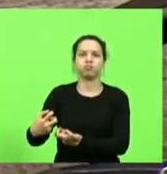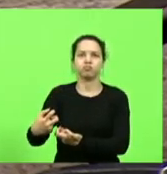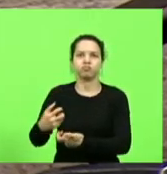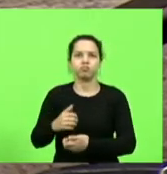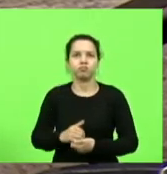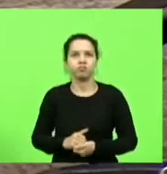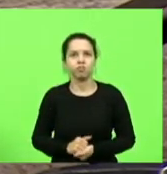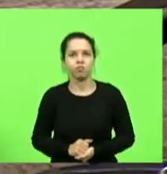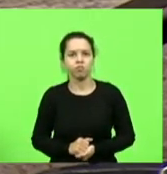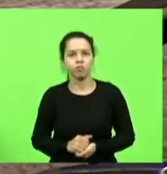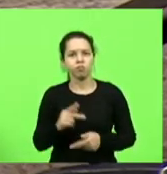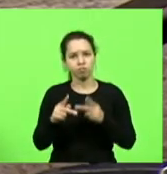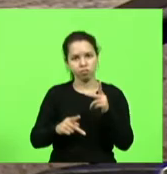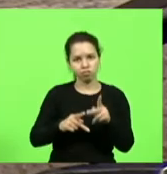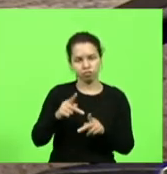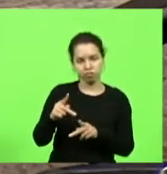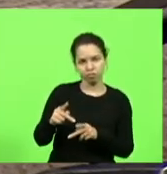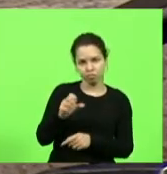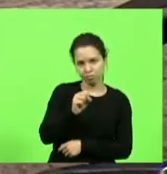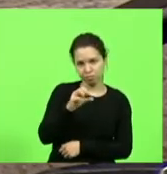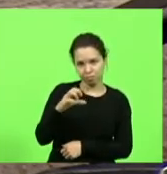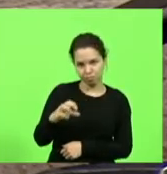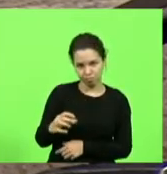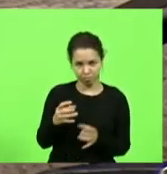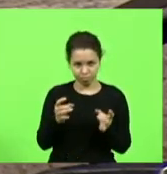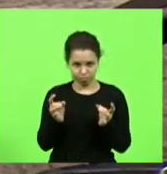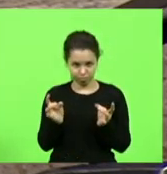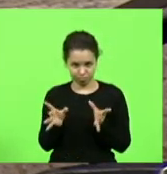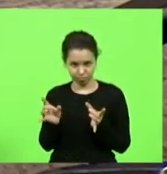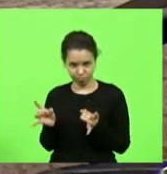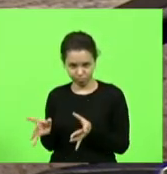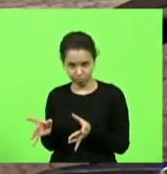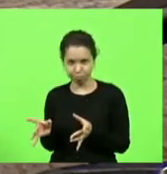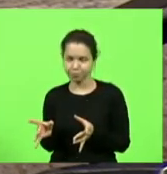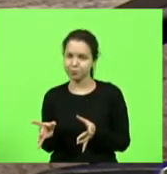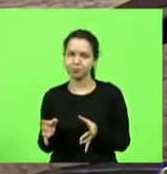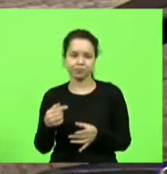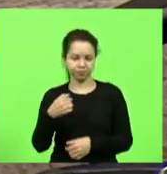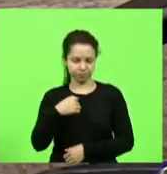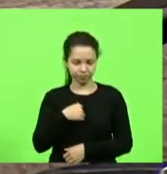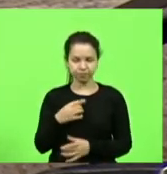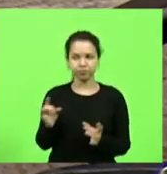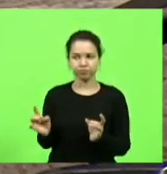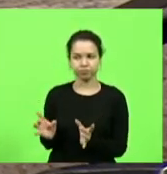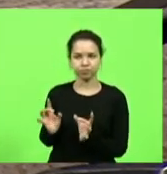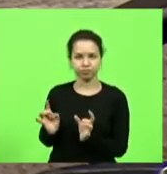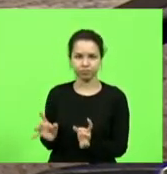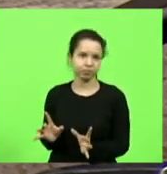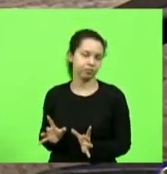O catarinense não está à venda. Eu não estou à venda.